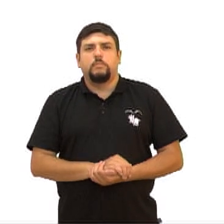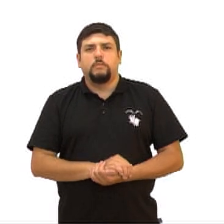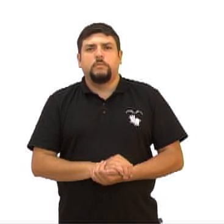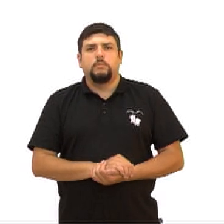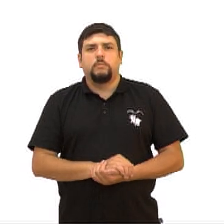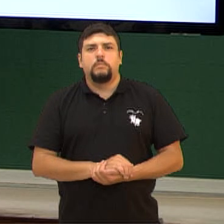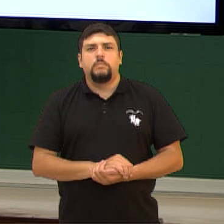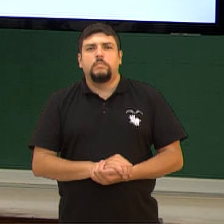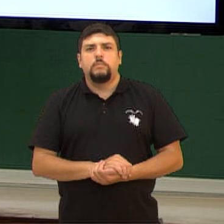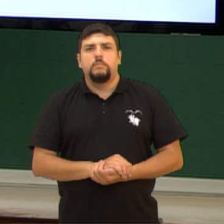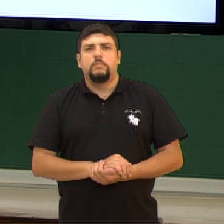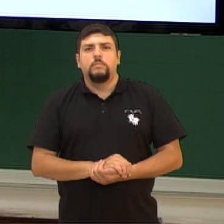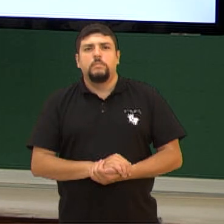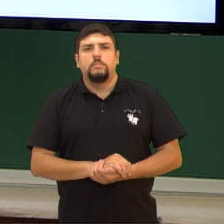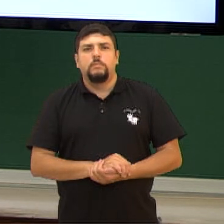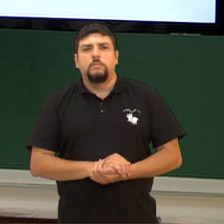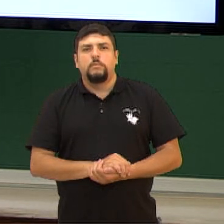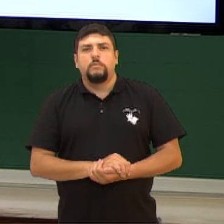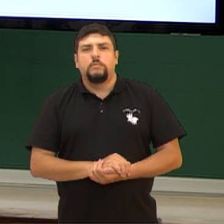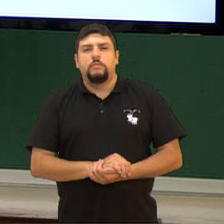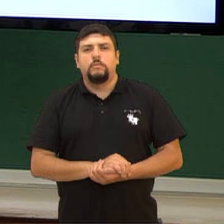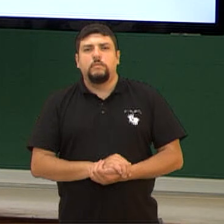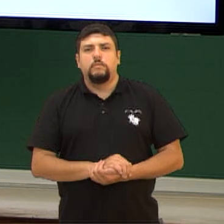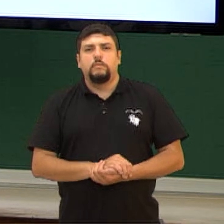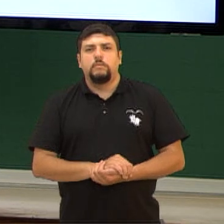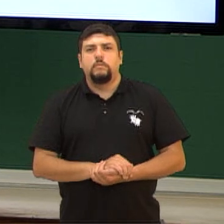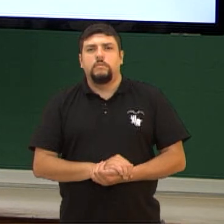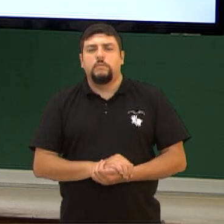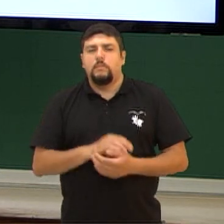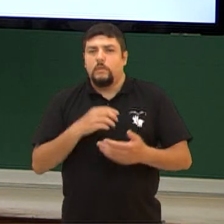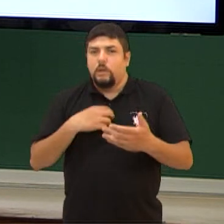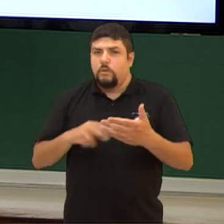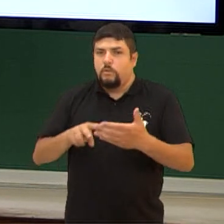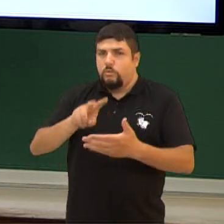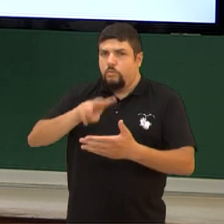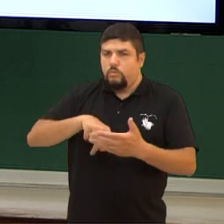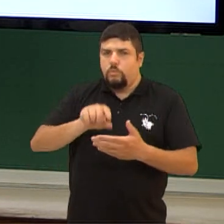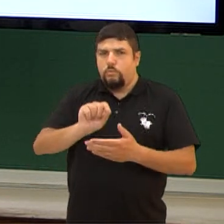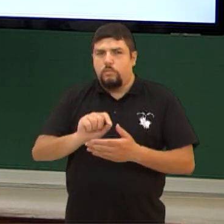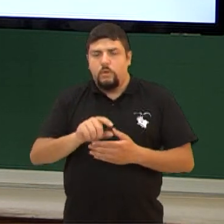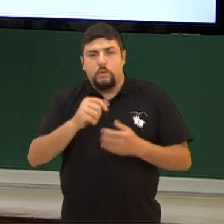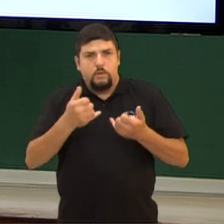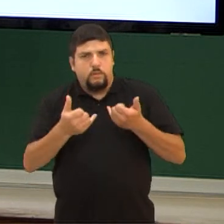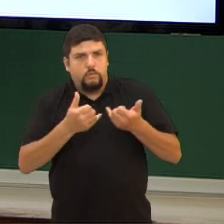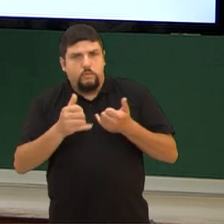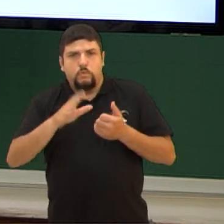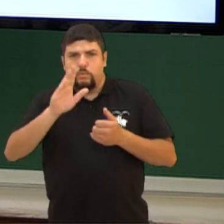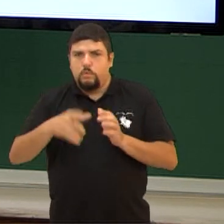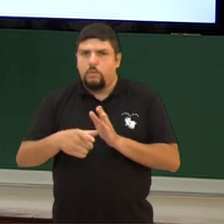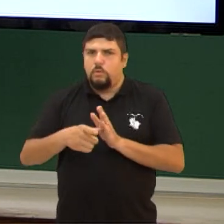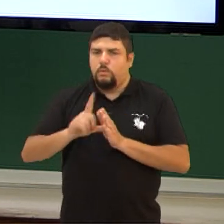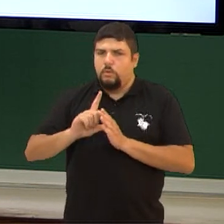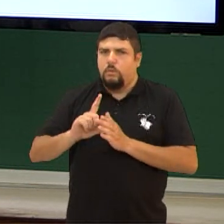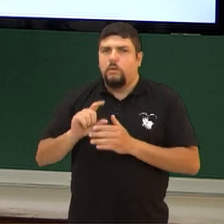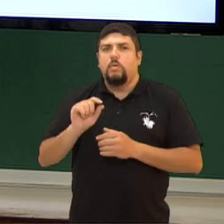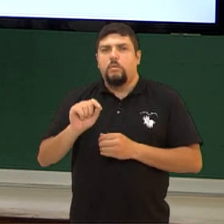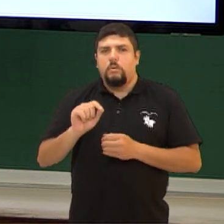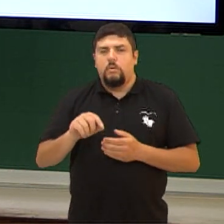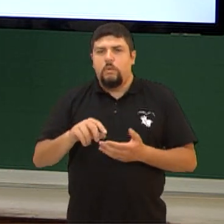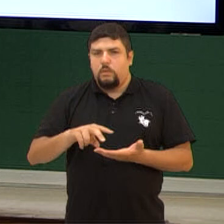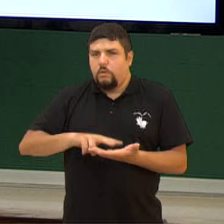love. Essa informação, eu estou lendo com vocês porque ela já apareceu anteriormente, tá? Que depois